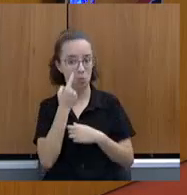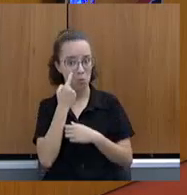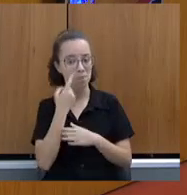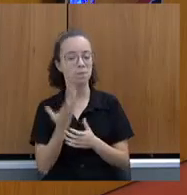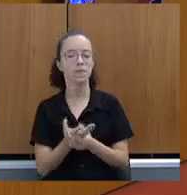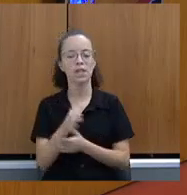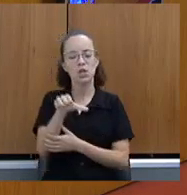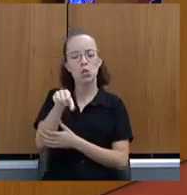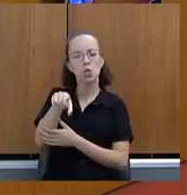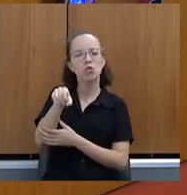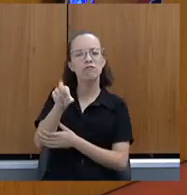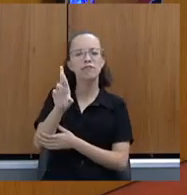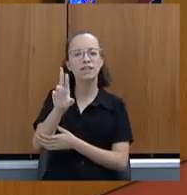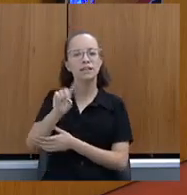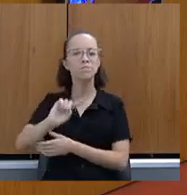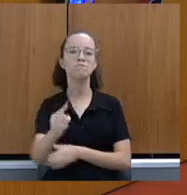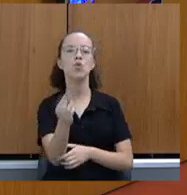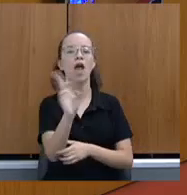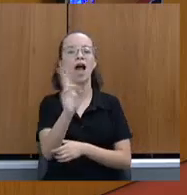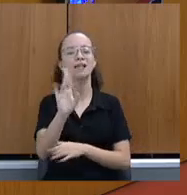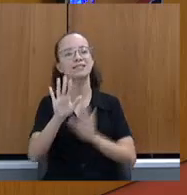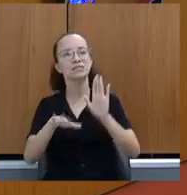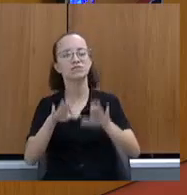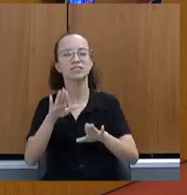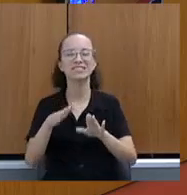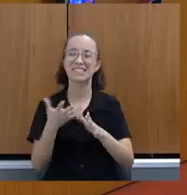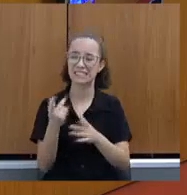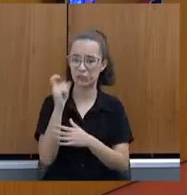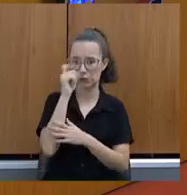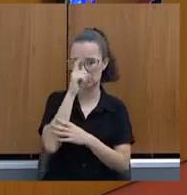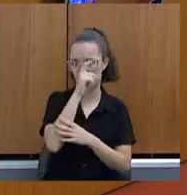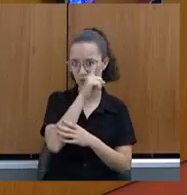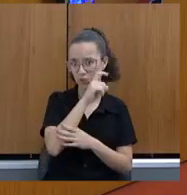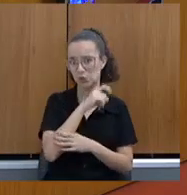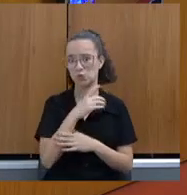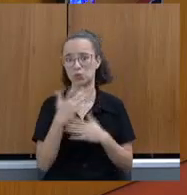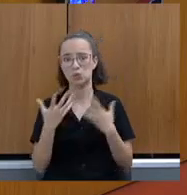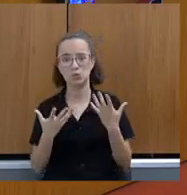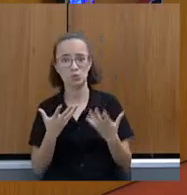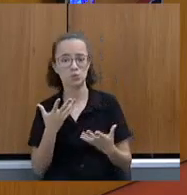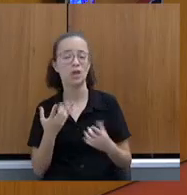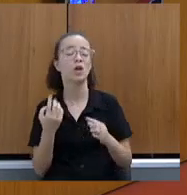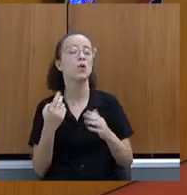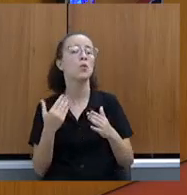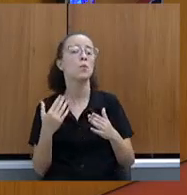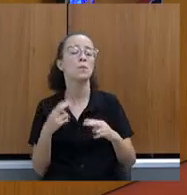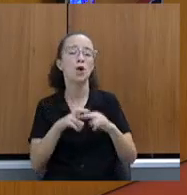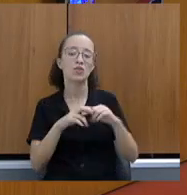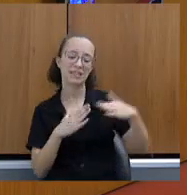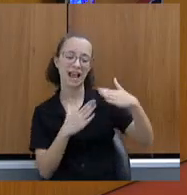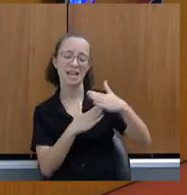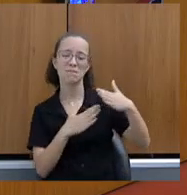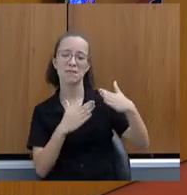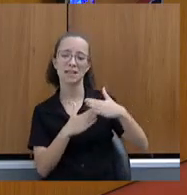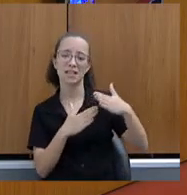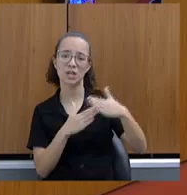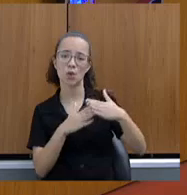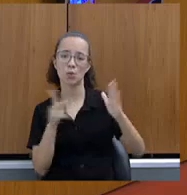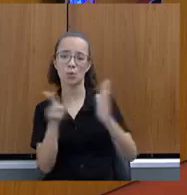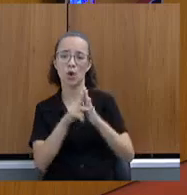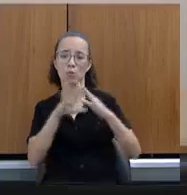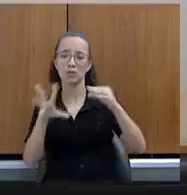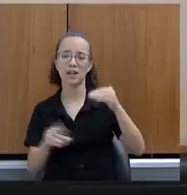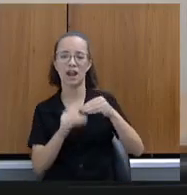mil é um valor que às vezes dificulta o parlamentar dada a limitação que nós temos de emenda parlamentar Então